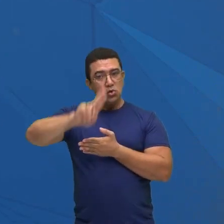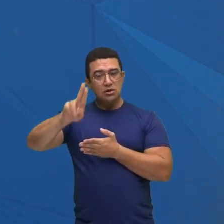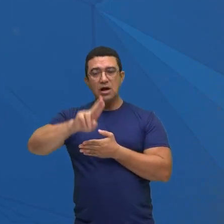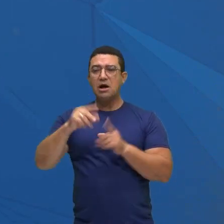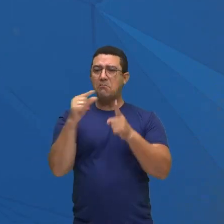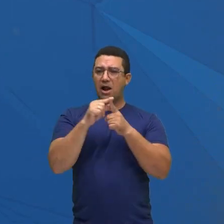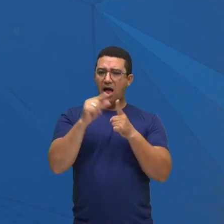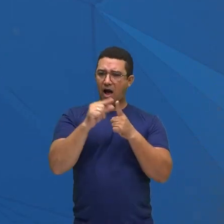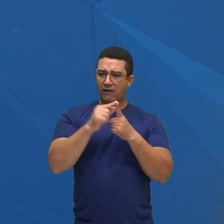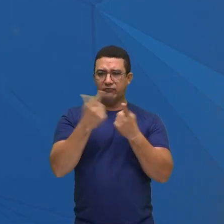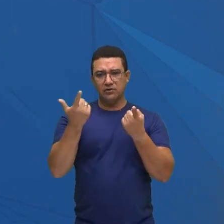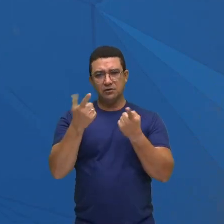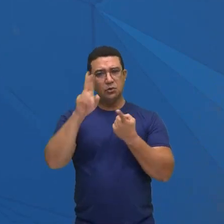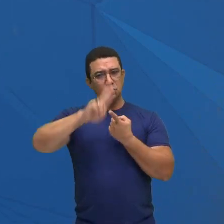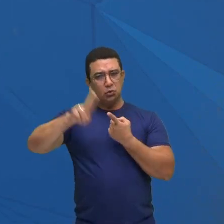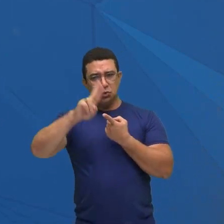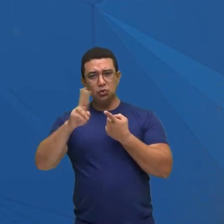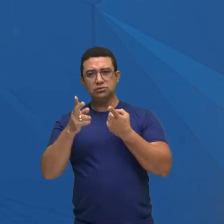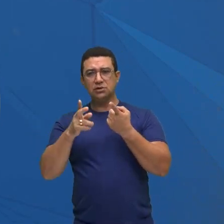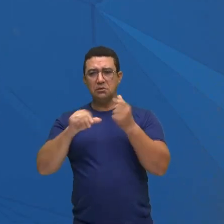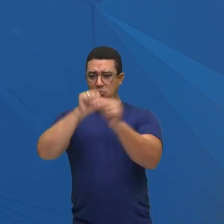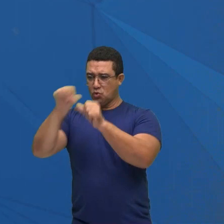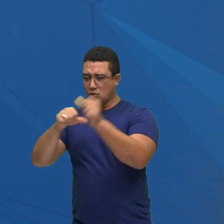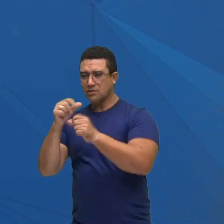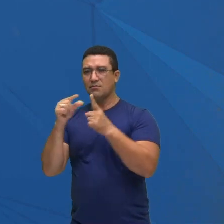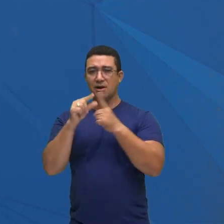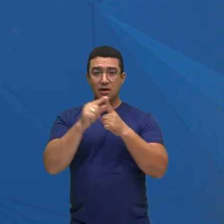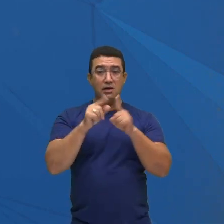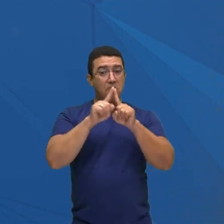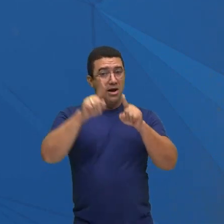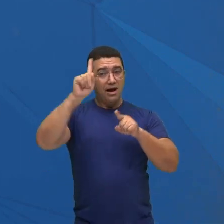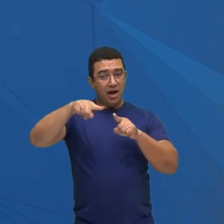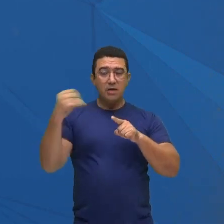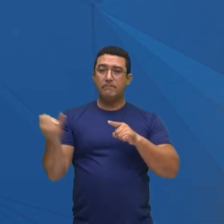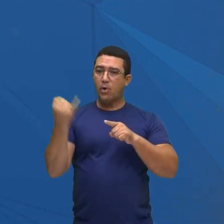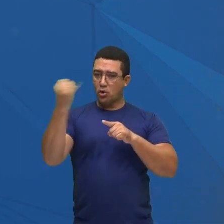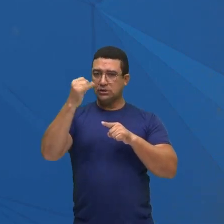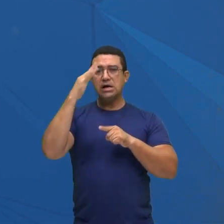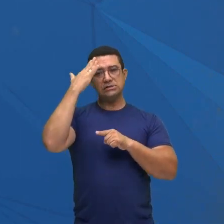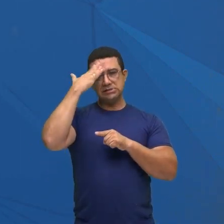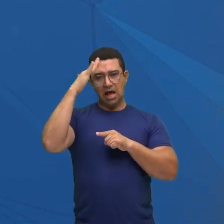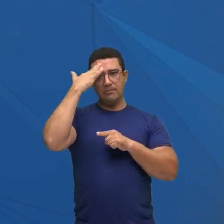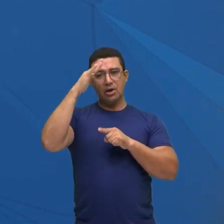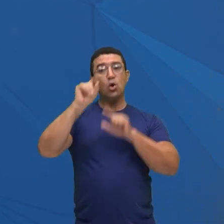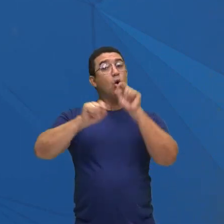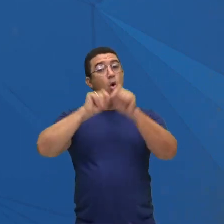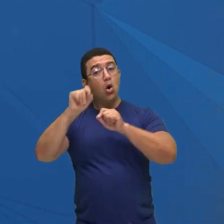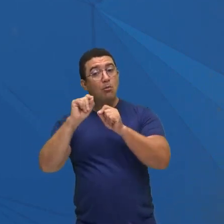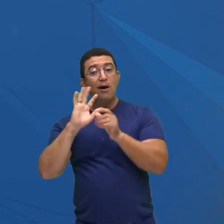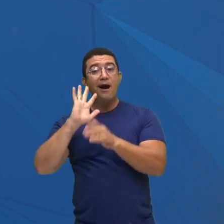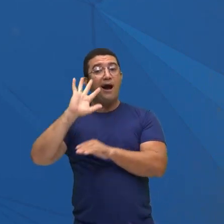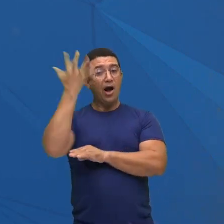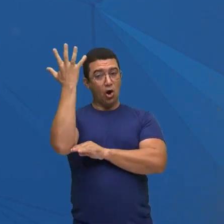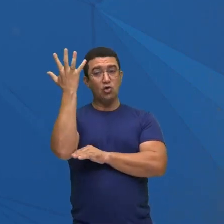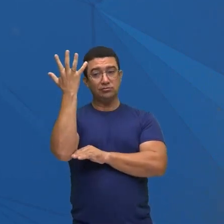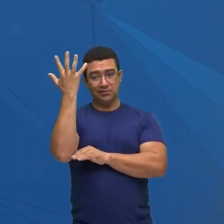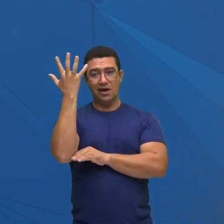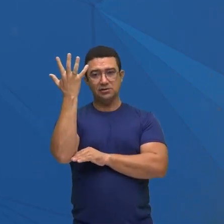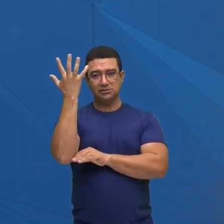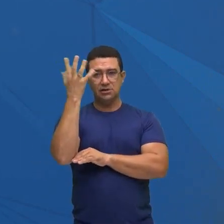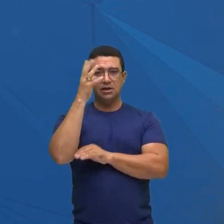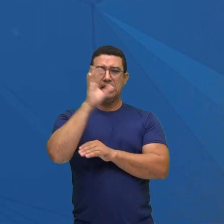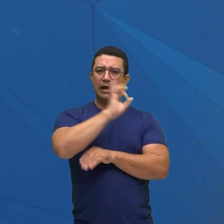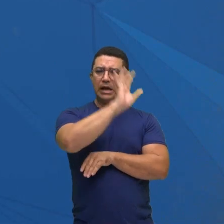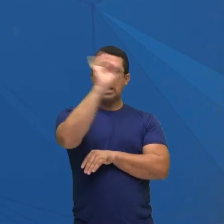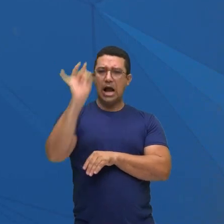mais comum. E é muito importante a gente compreender como isso se desenvolve, porque não é algo que é fixo, estático, e como a gente viu, pode